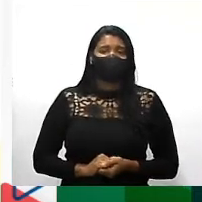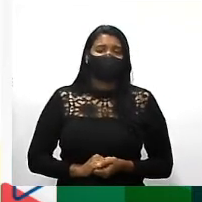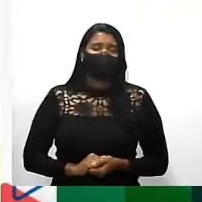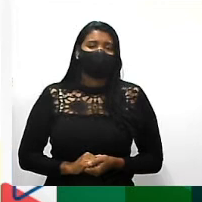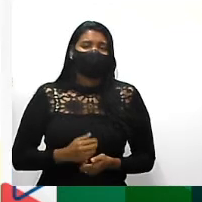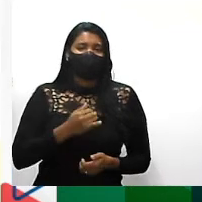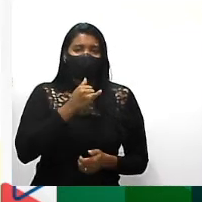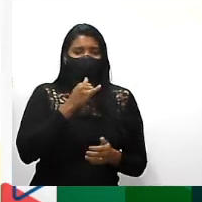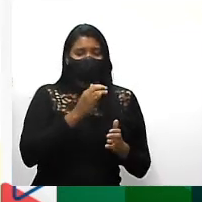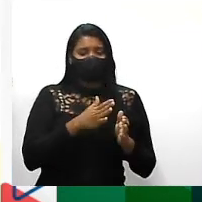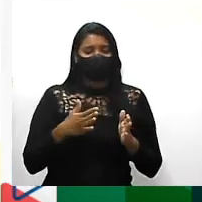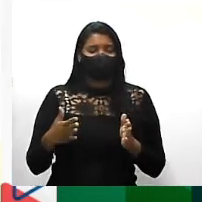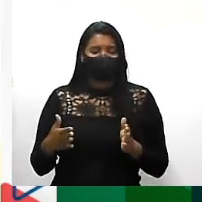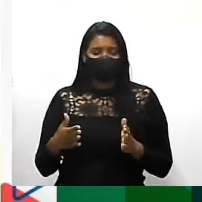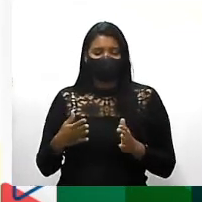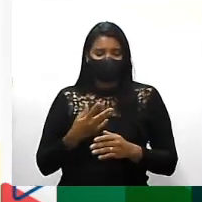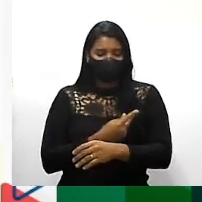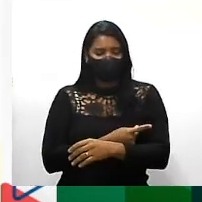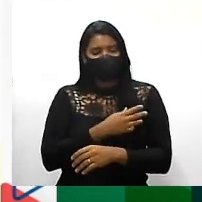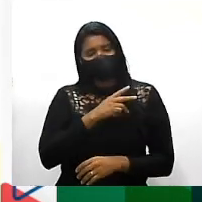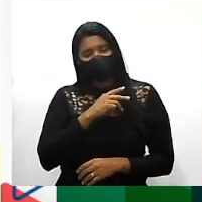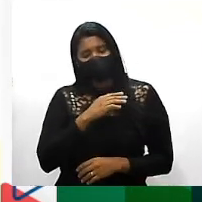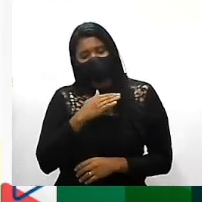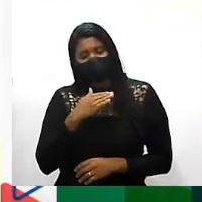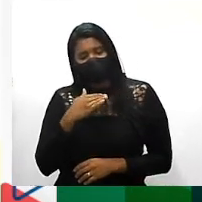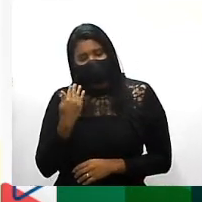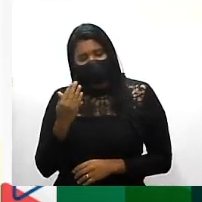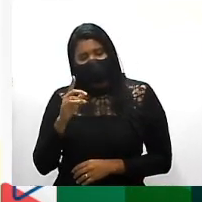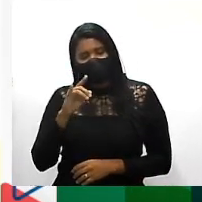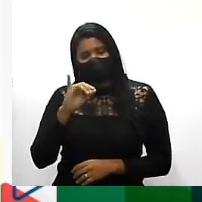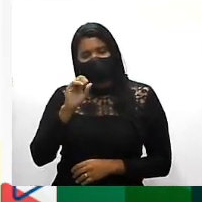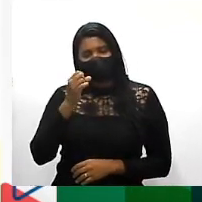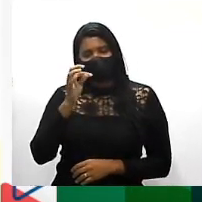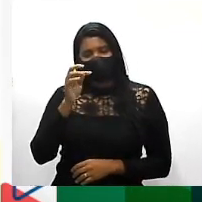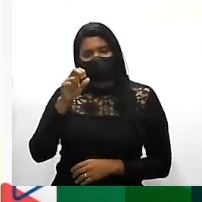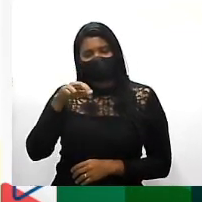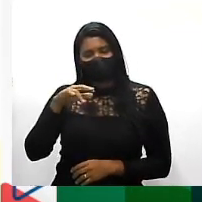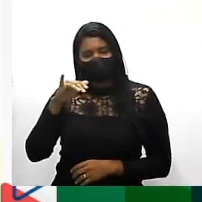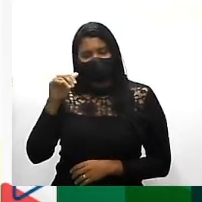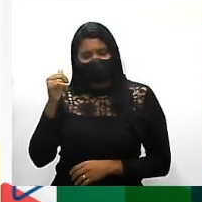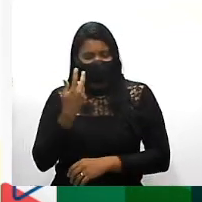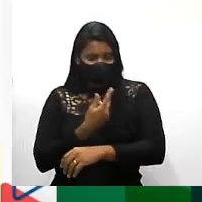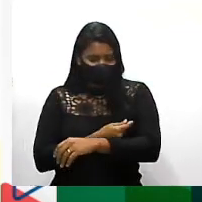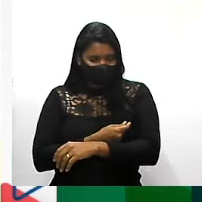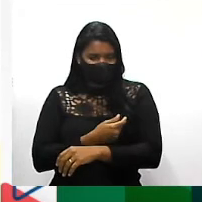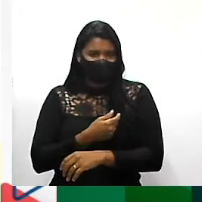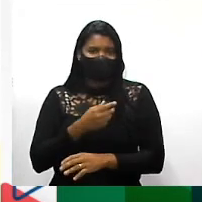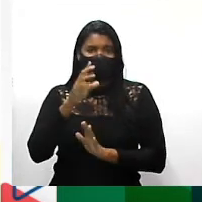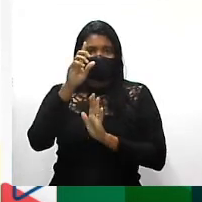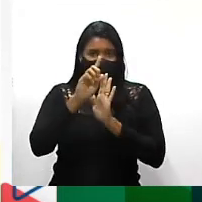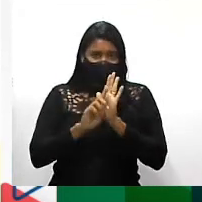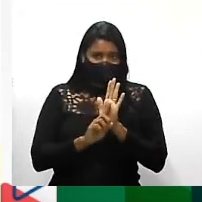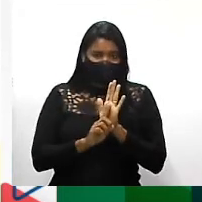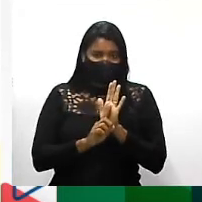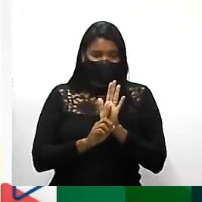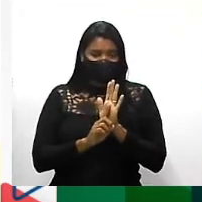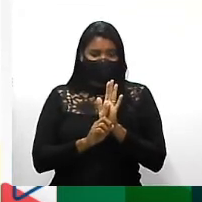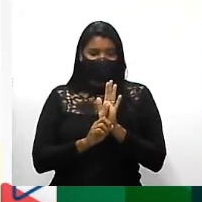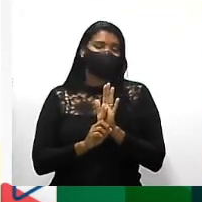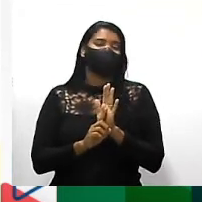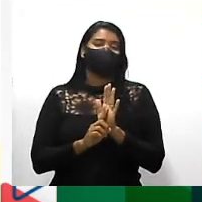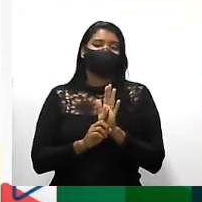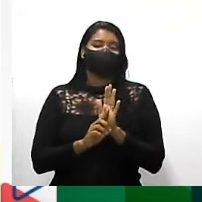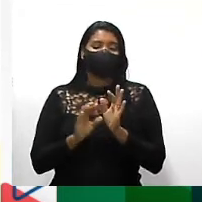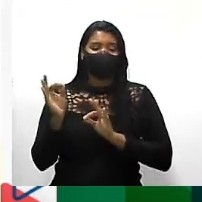em eutanásia, ortotanásia e distanásia. A eutanásia é o direito de antecipar a